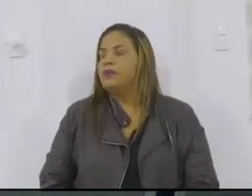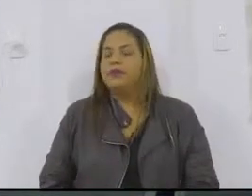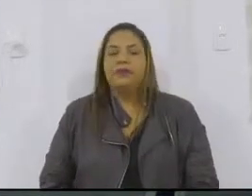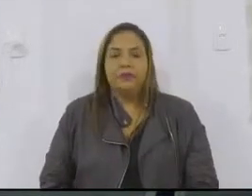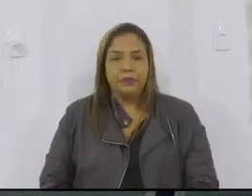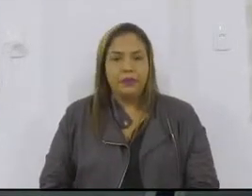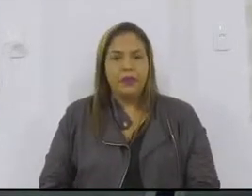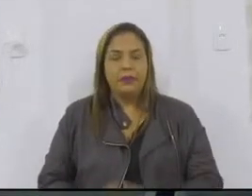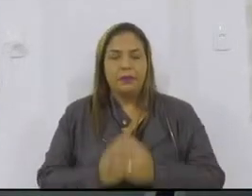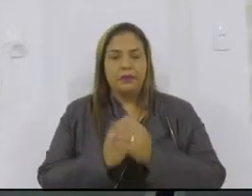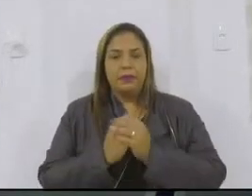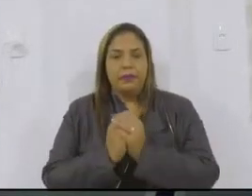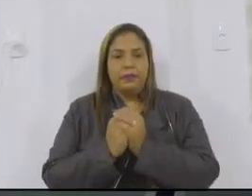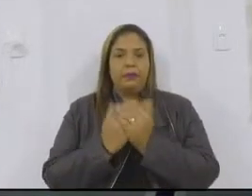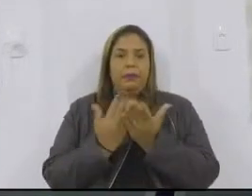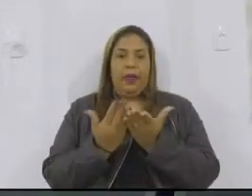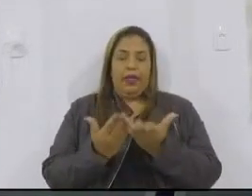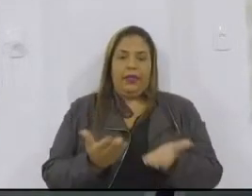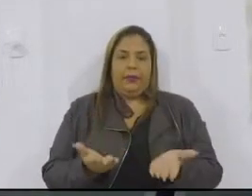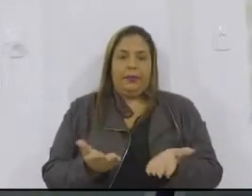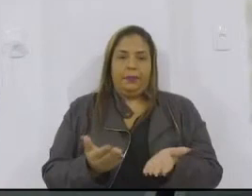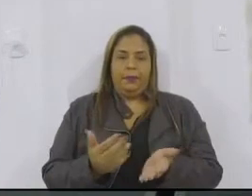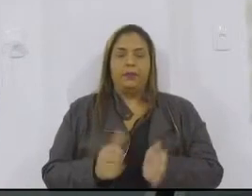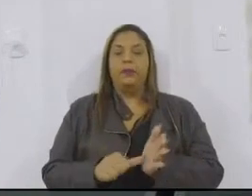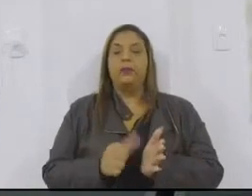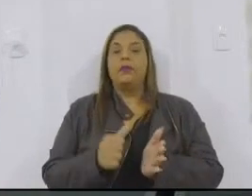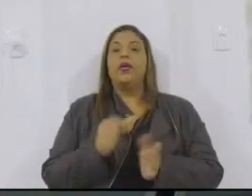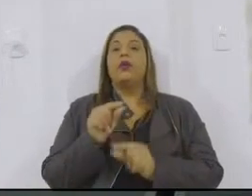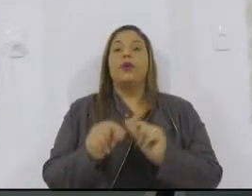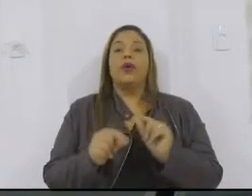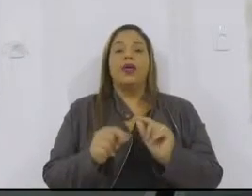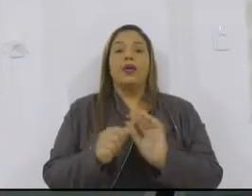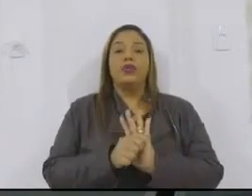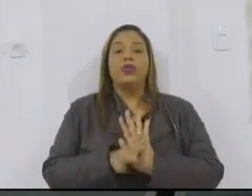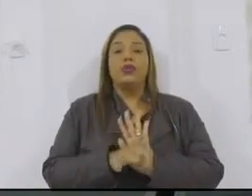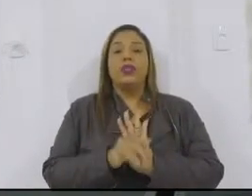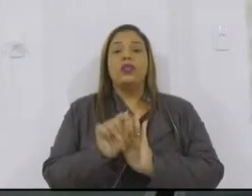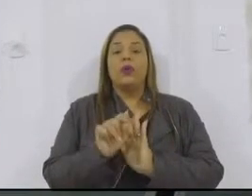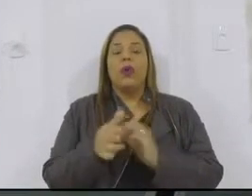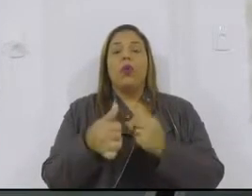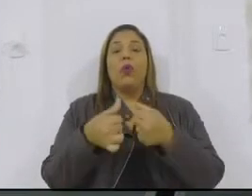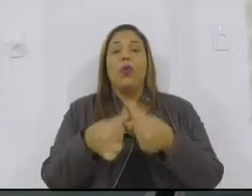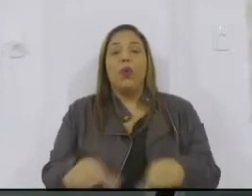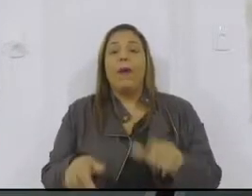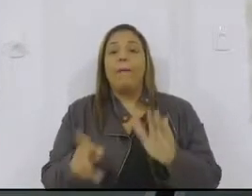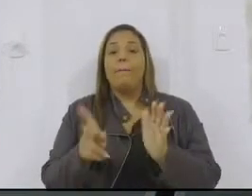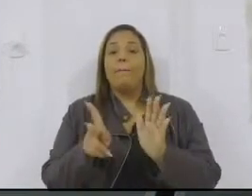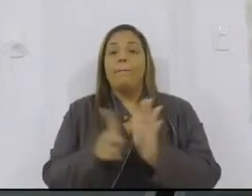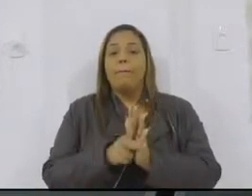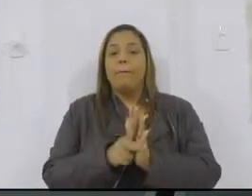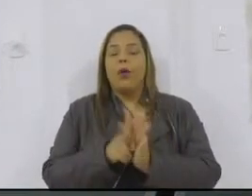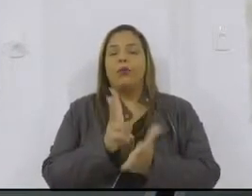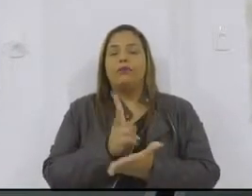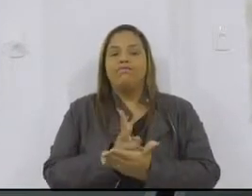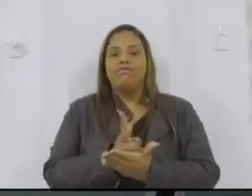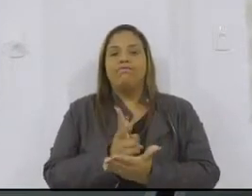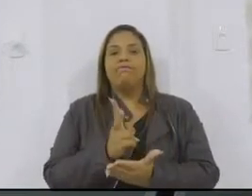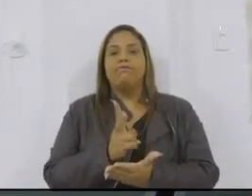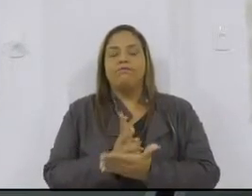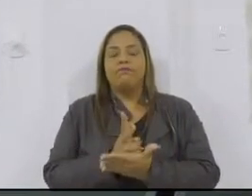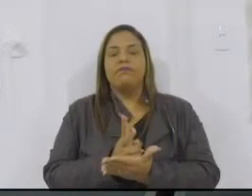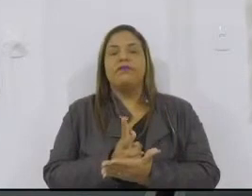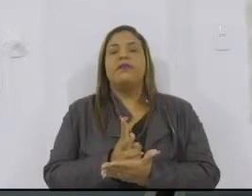Bem, excelências, primeiro uma indicação de uma feira permanente, né, que a gente possa apresentar nossos